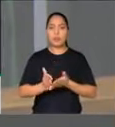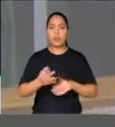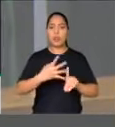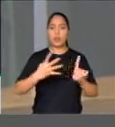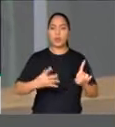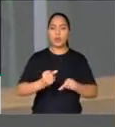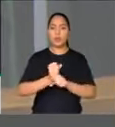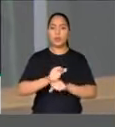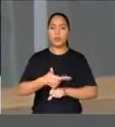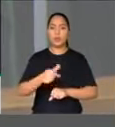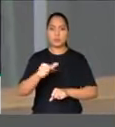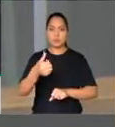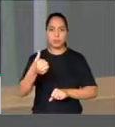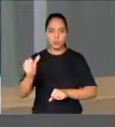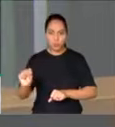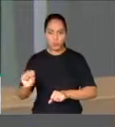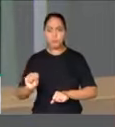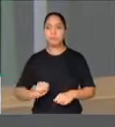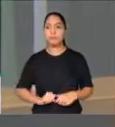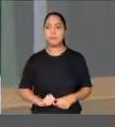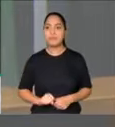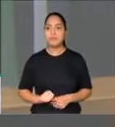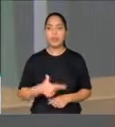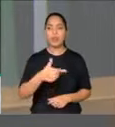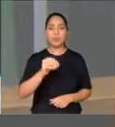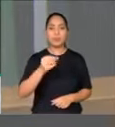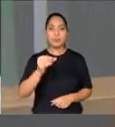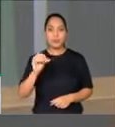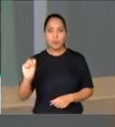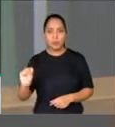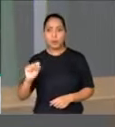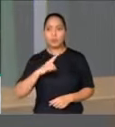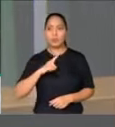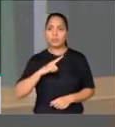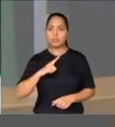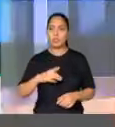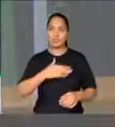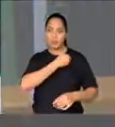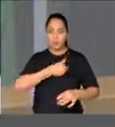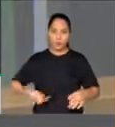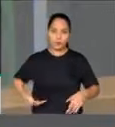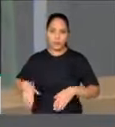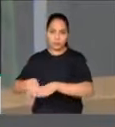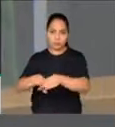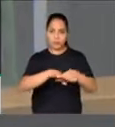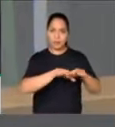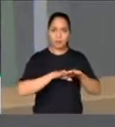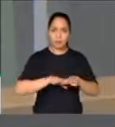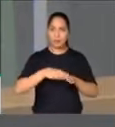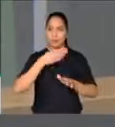em 2008. Quando tínhamos um governo para todos e para todas.